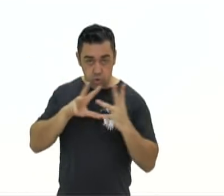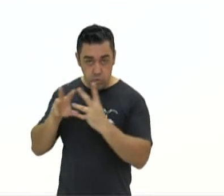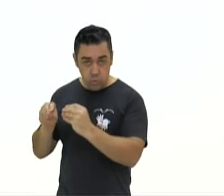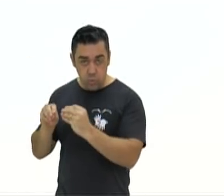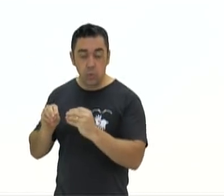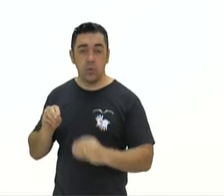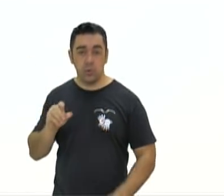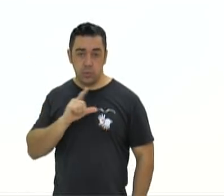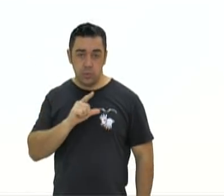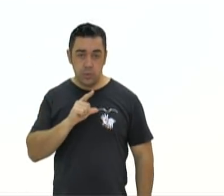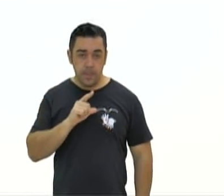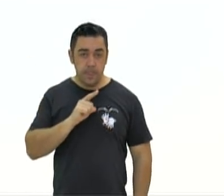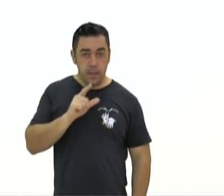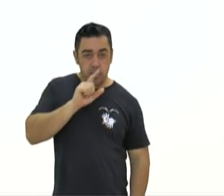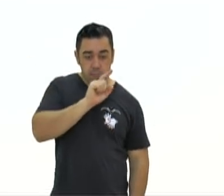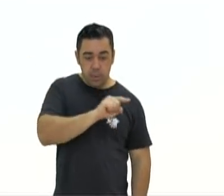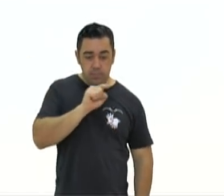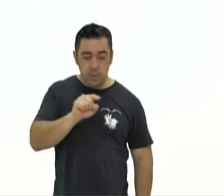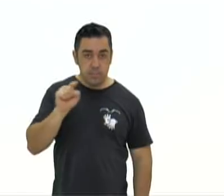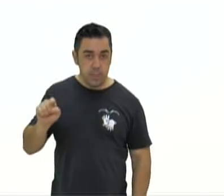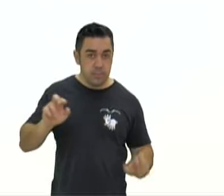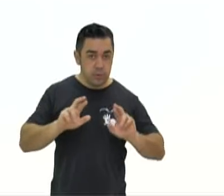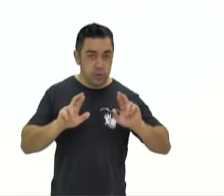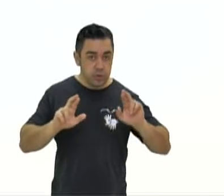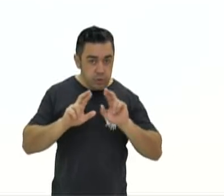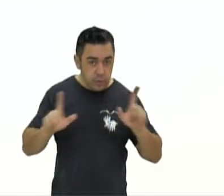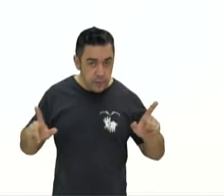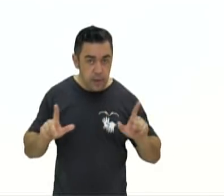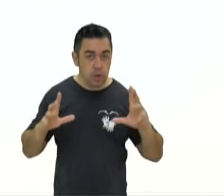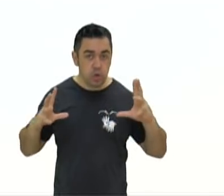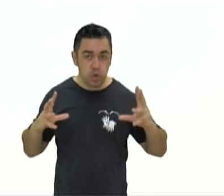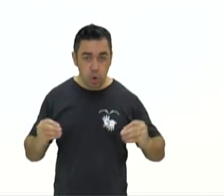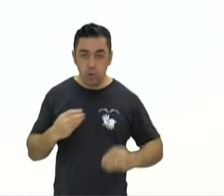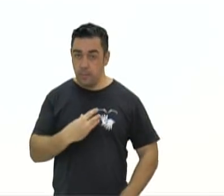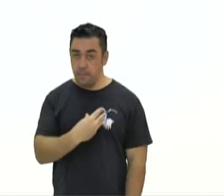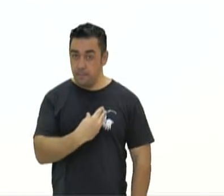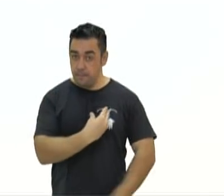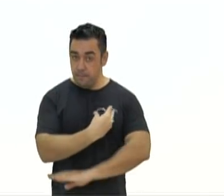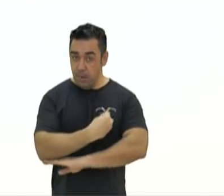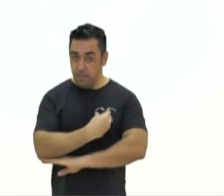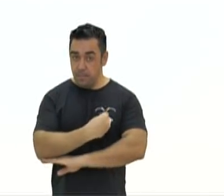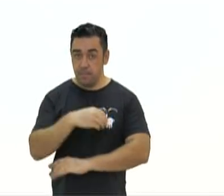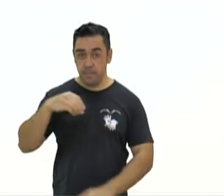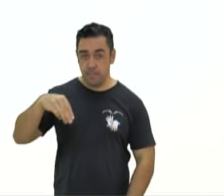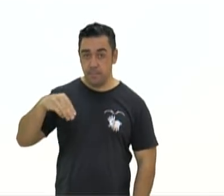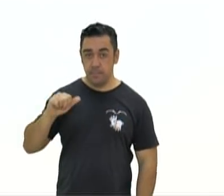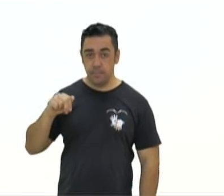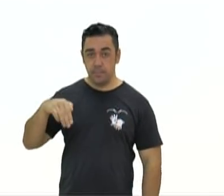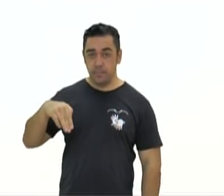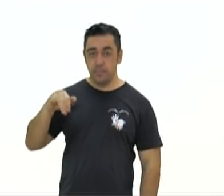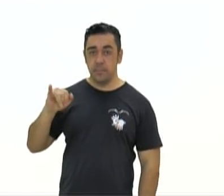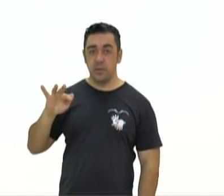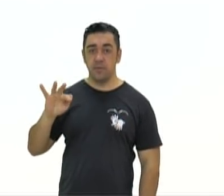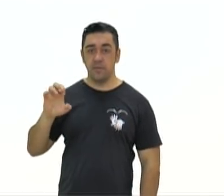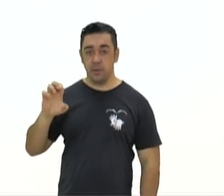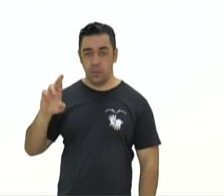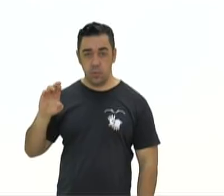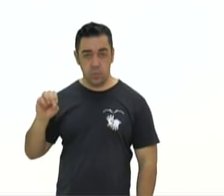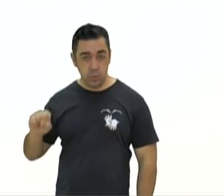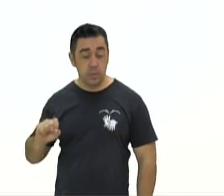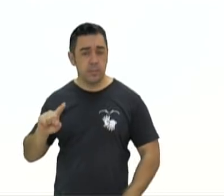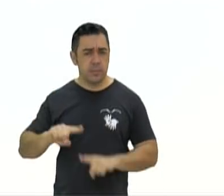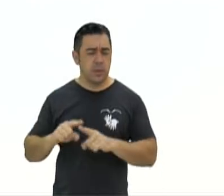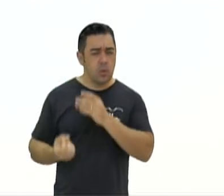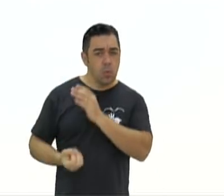membros de organismos diferentes, né, no caso aqui todos mamíferos, eles têm a mesma origem